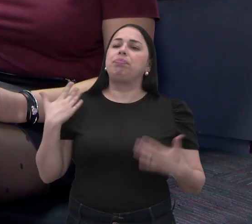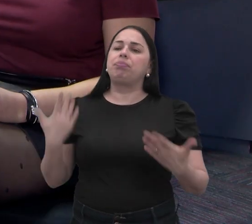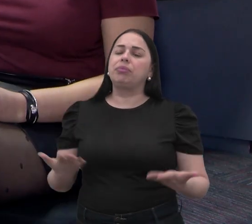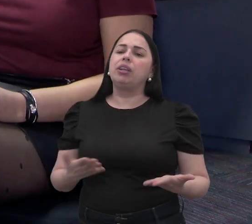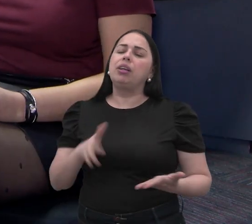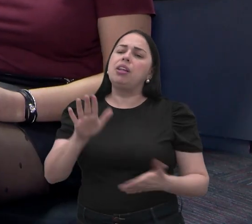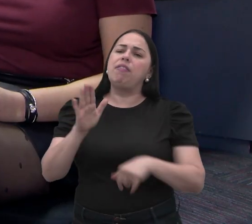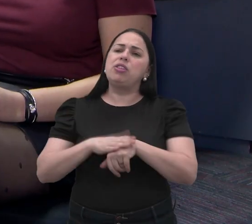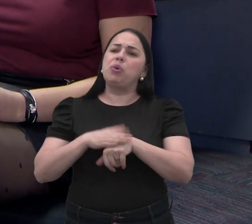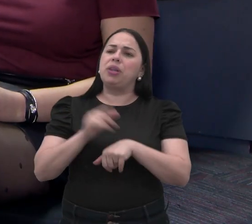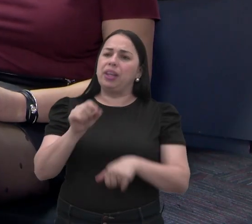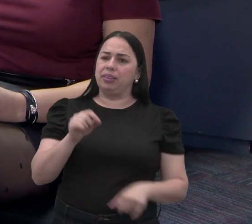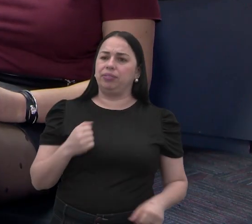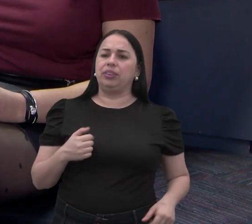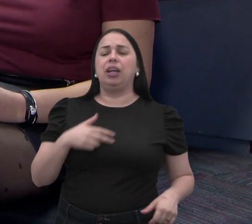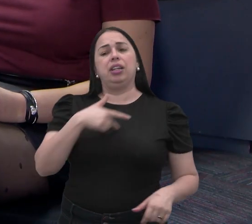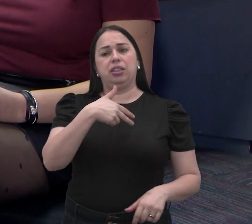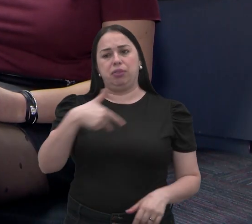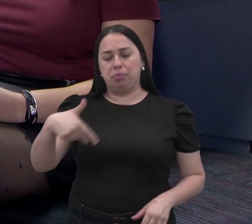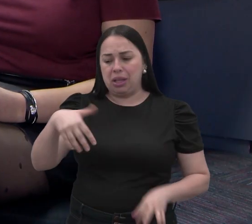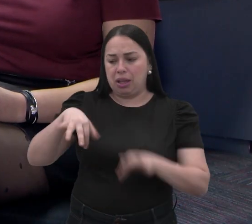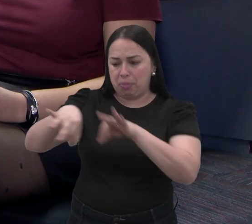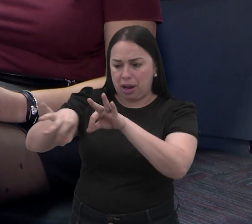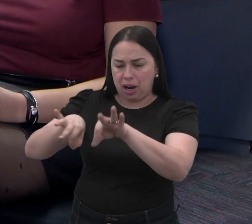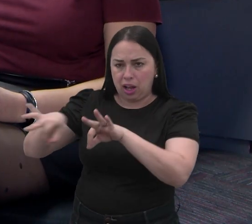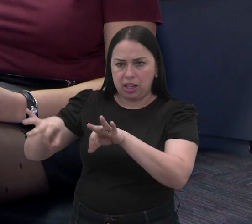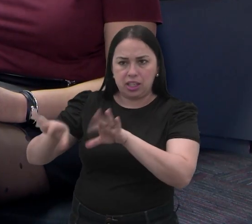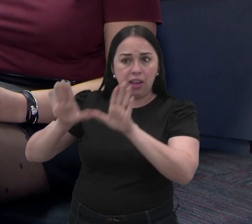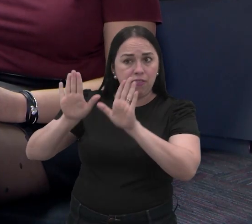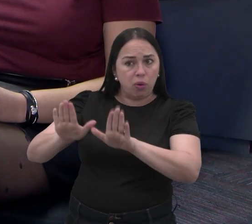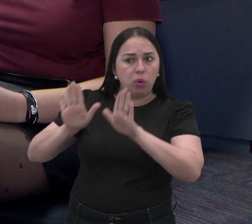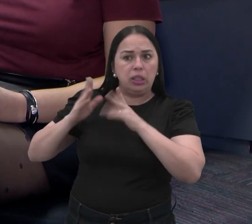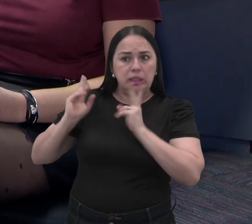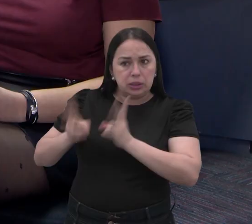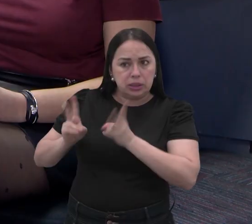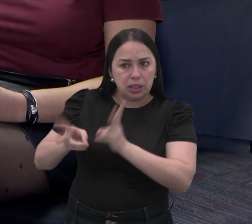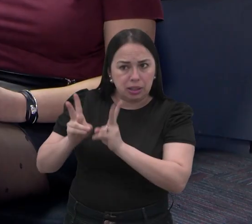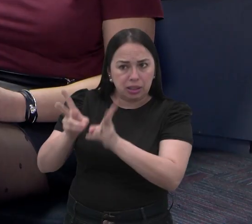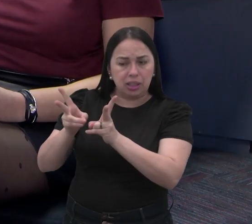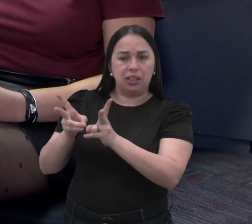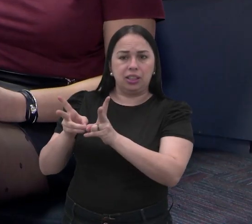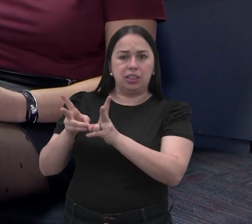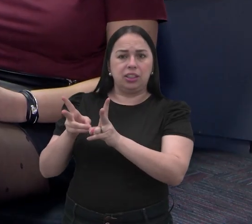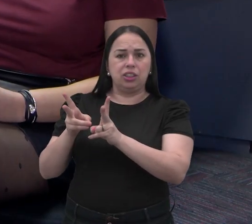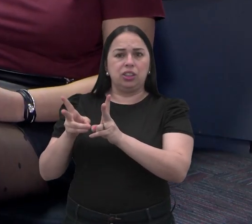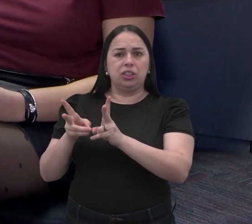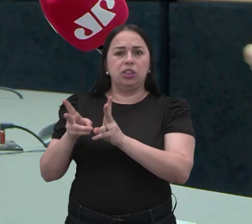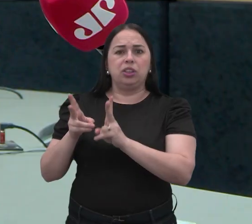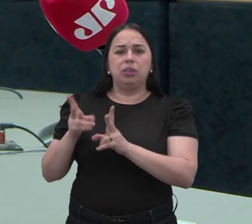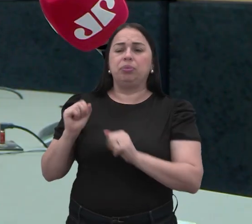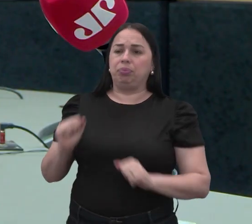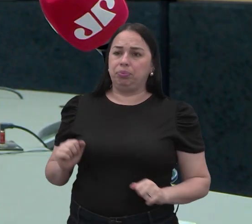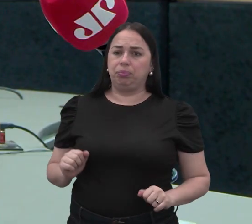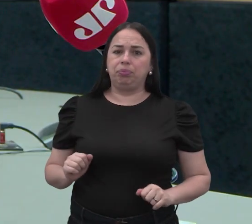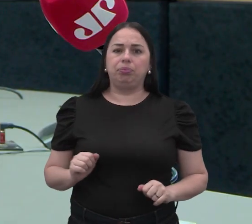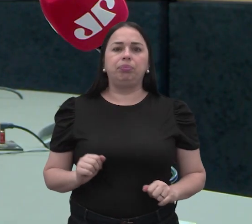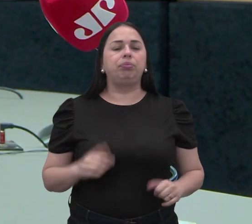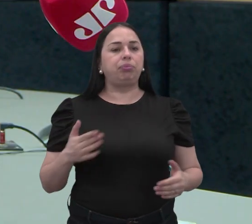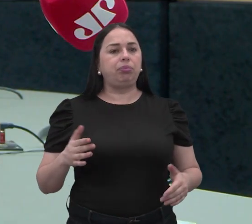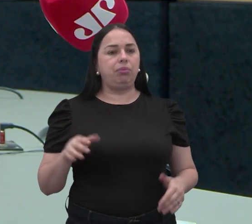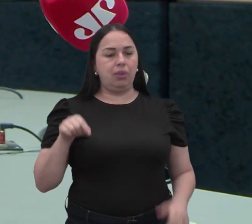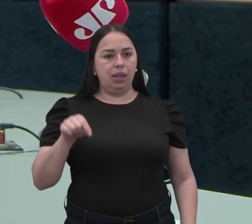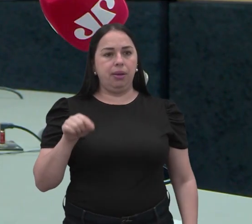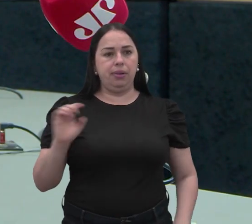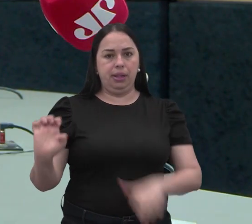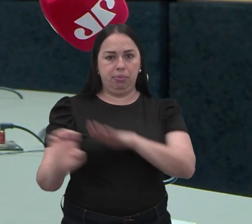E aí, o que você fez? Você foi para ser operador e lá você ficou? Começou o prefixo junto com o Eloy, foi a FM. A